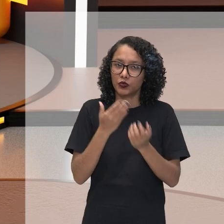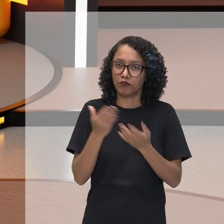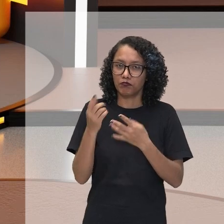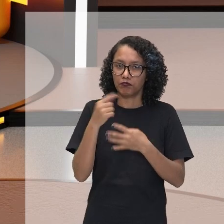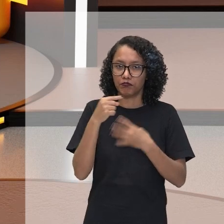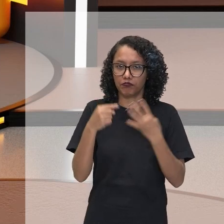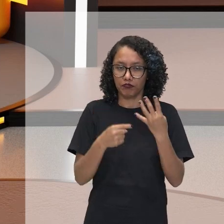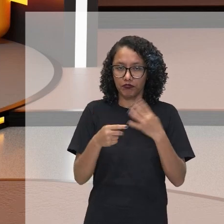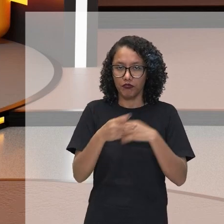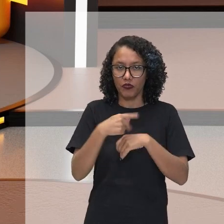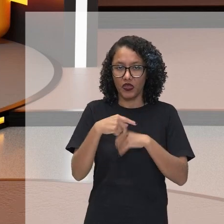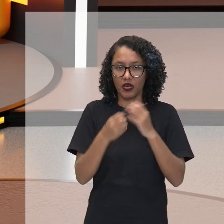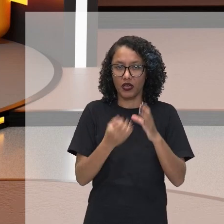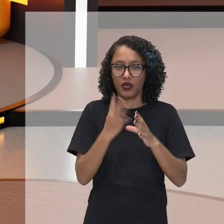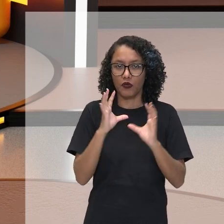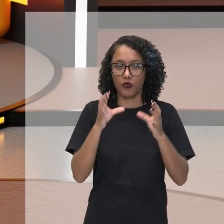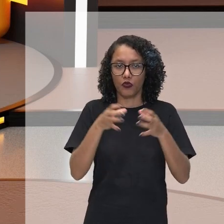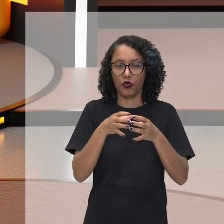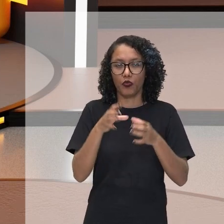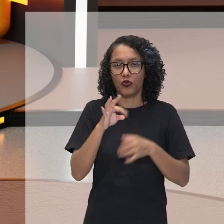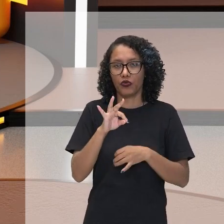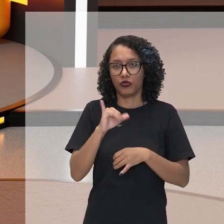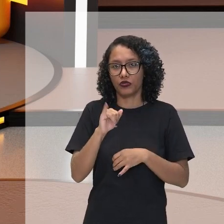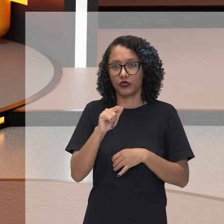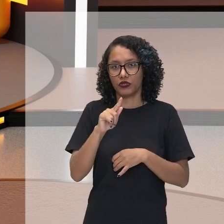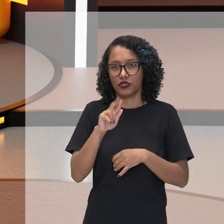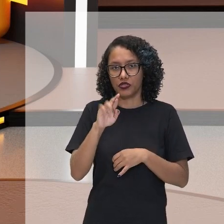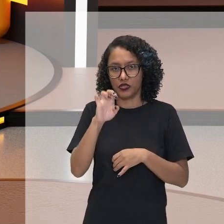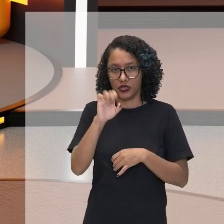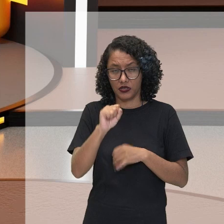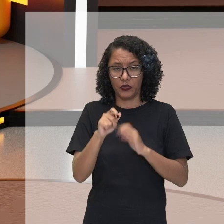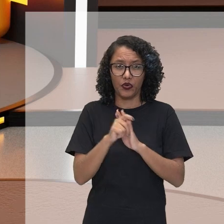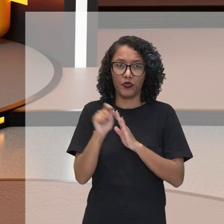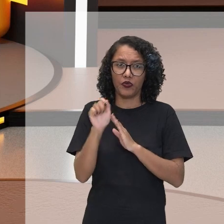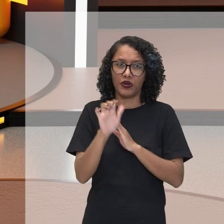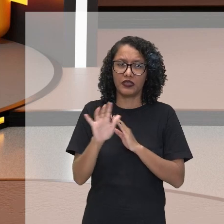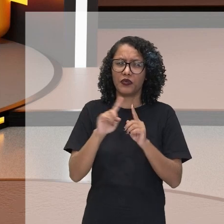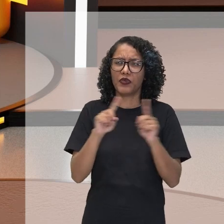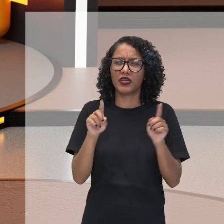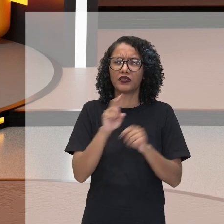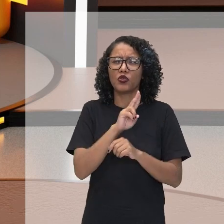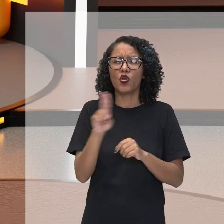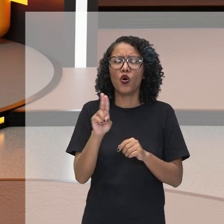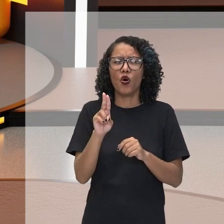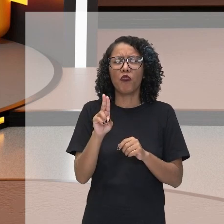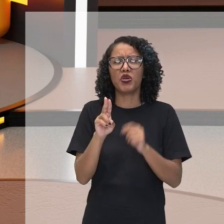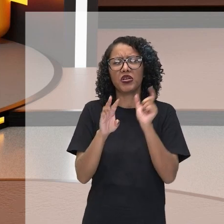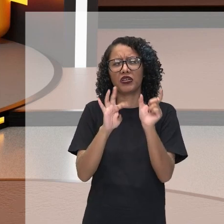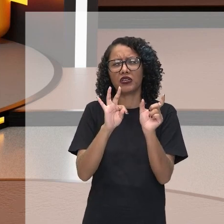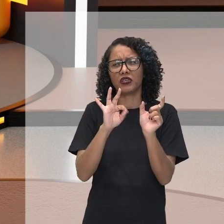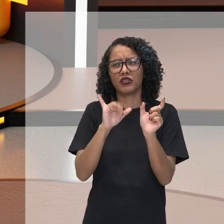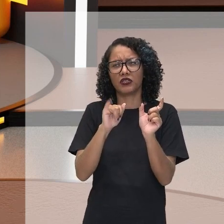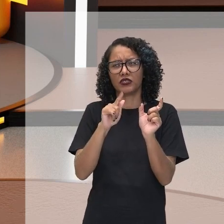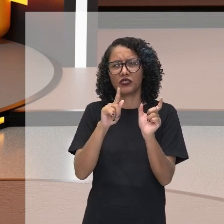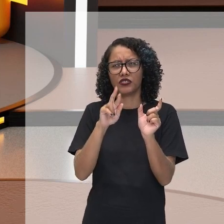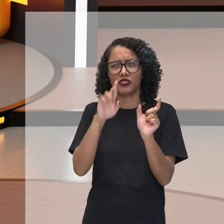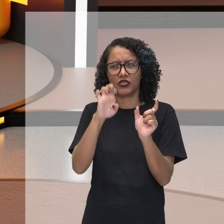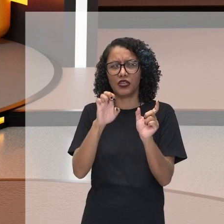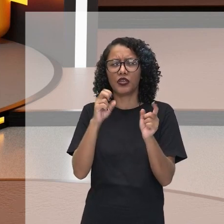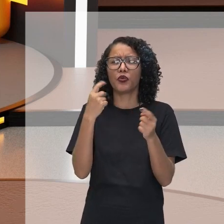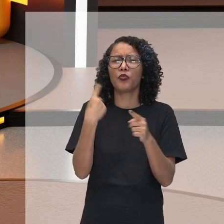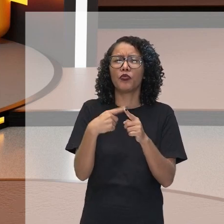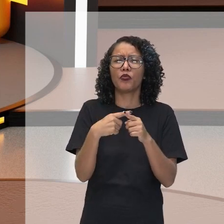formando aí os tigres asiáticos, Mas por que vai ter essa denominação de tigres asiáticos, gente?